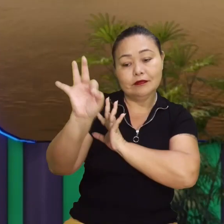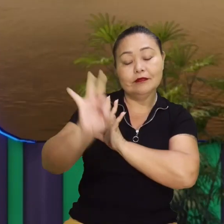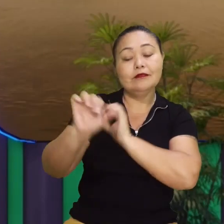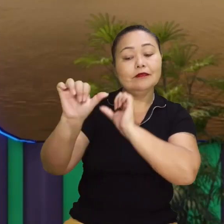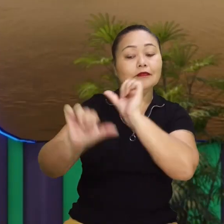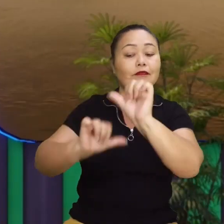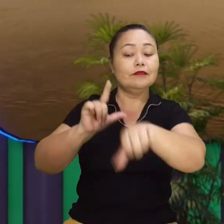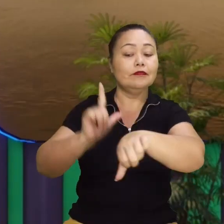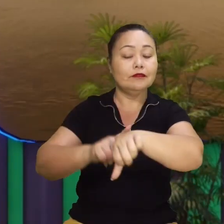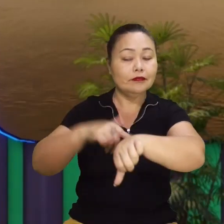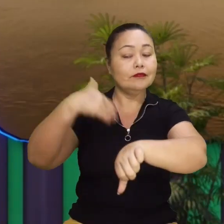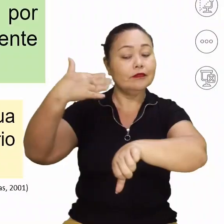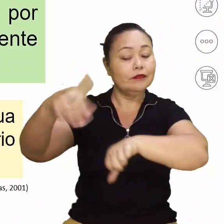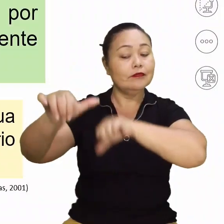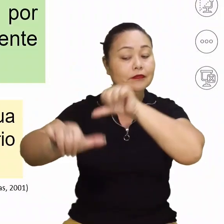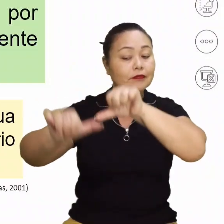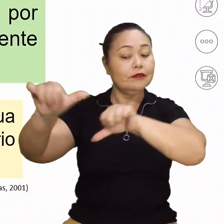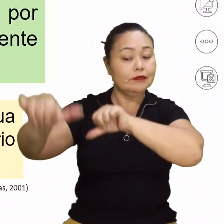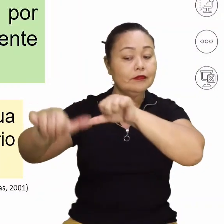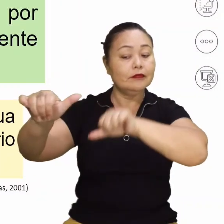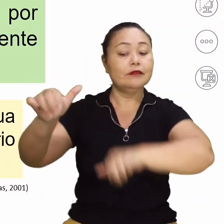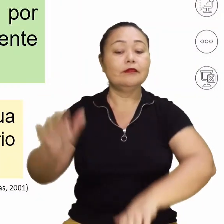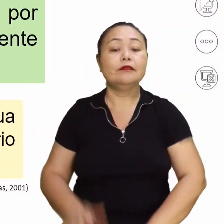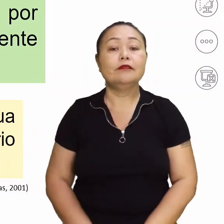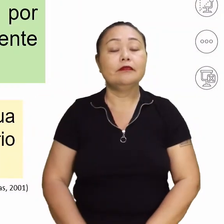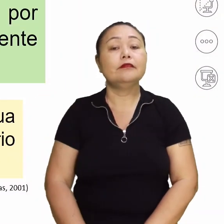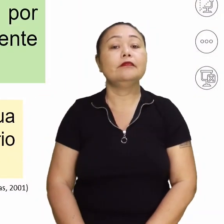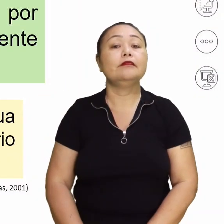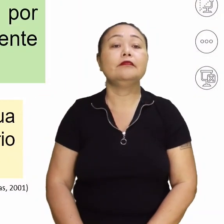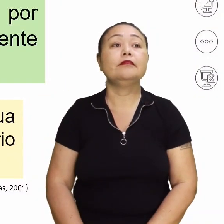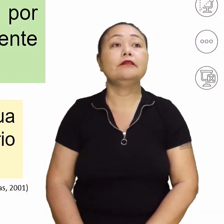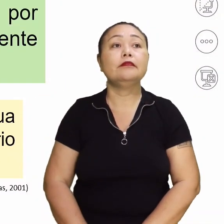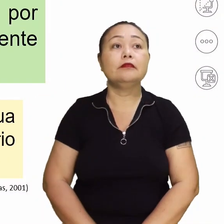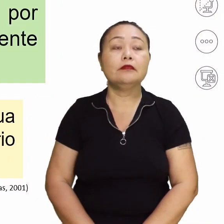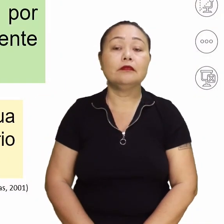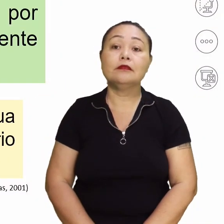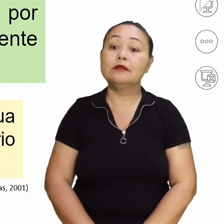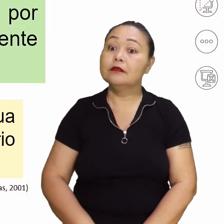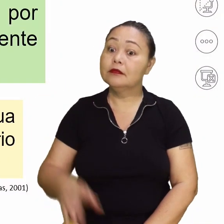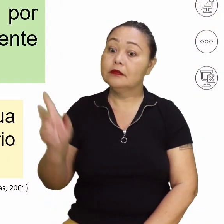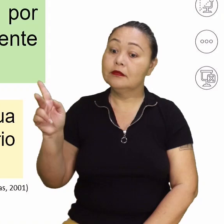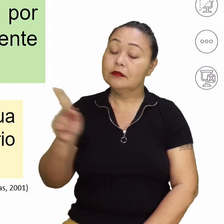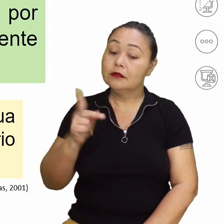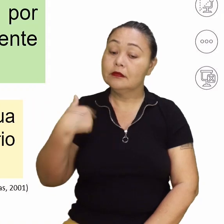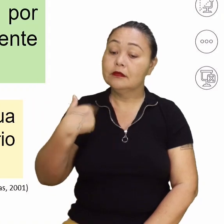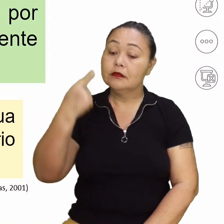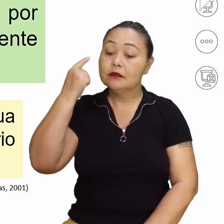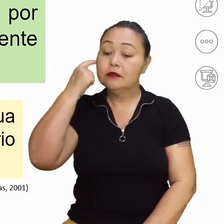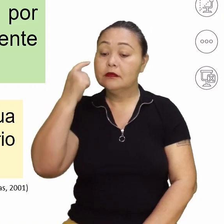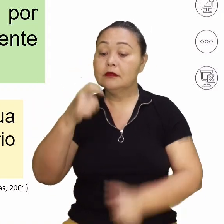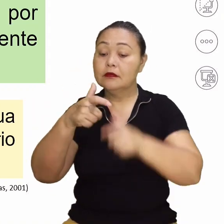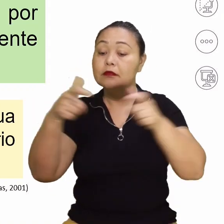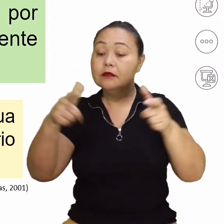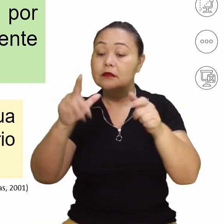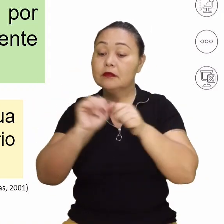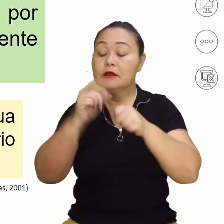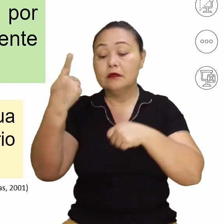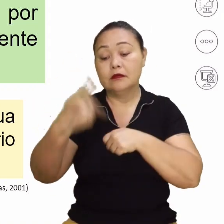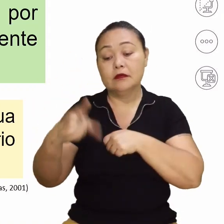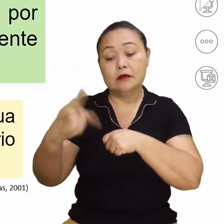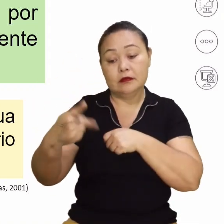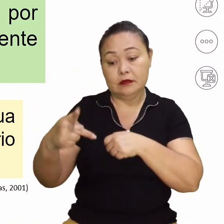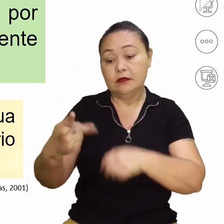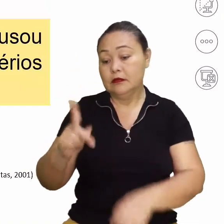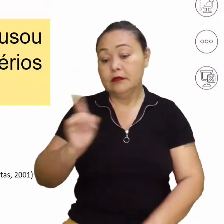com o tempo vamos lá no quadro por favor professor pensei que a maioria de nós éramos